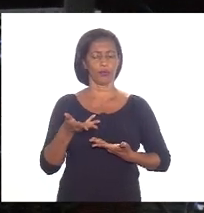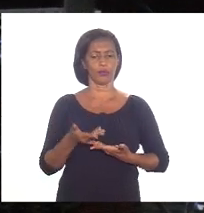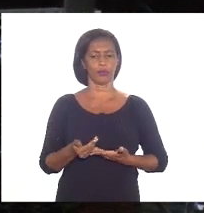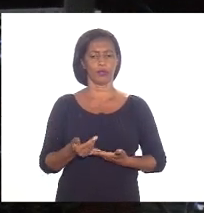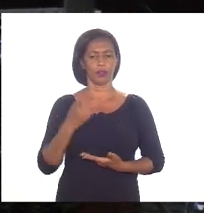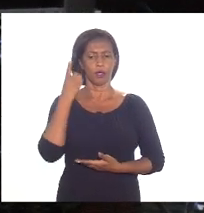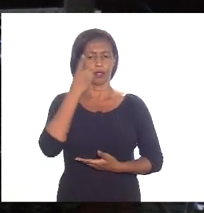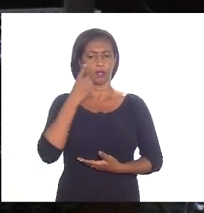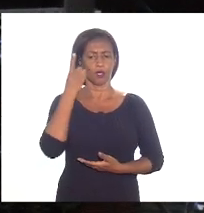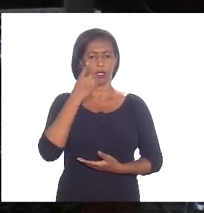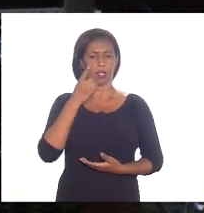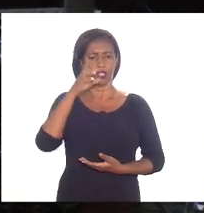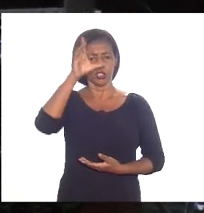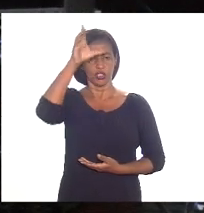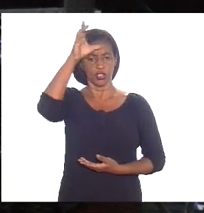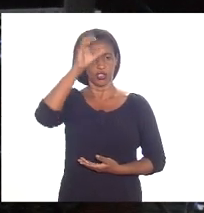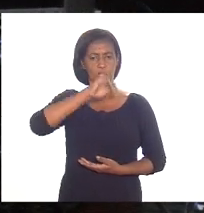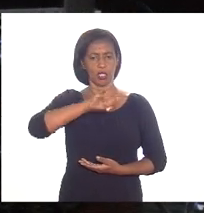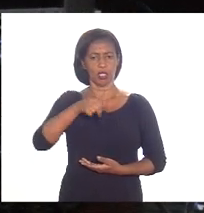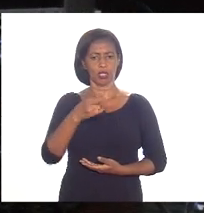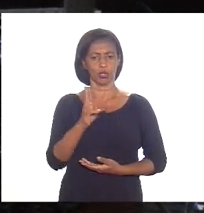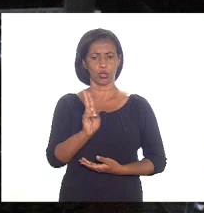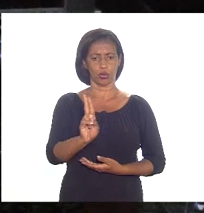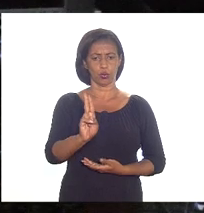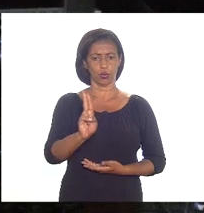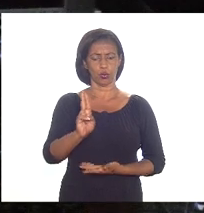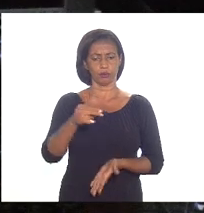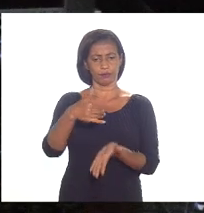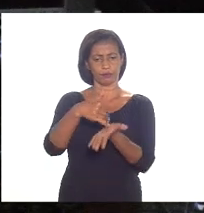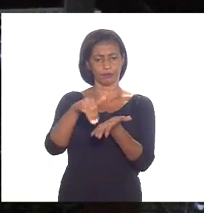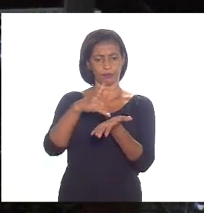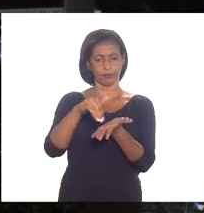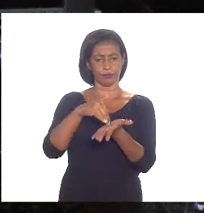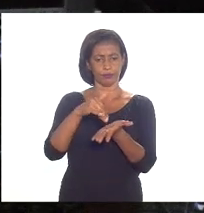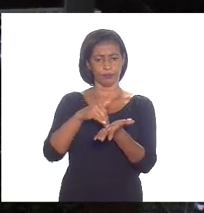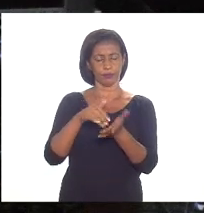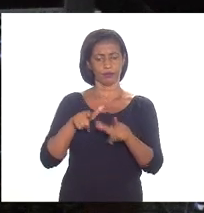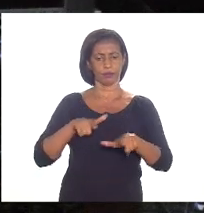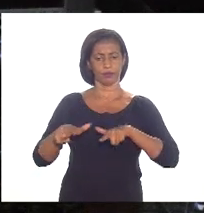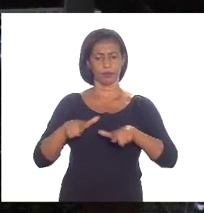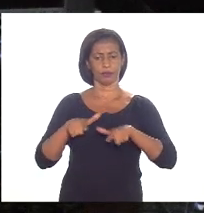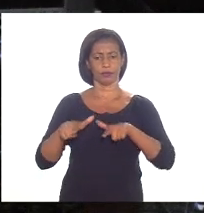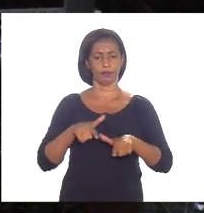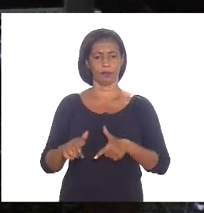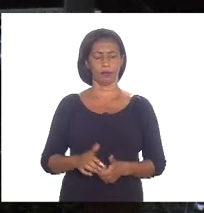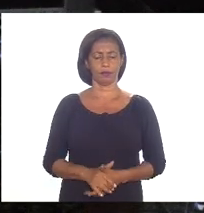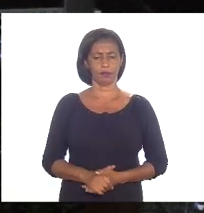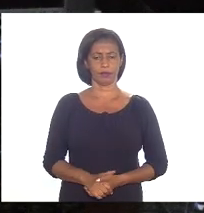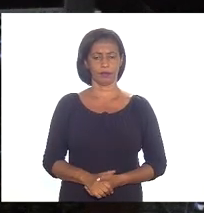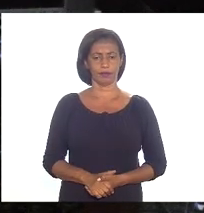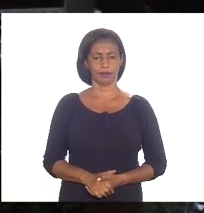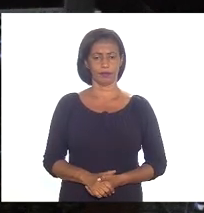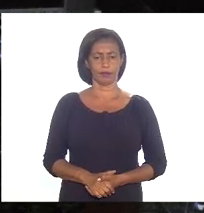a deputada Tia Ju para secretariar os trabalhos.